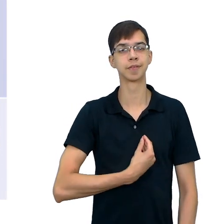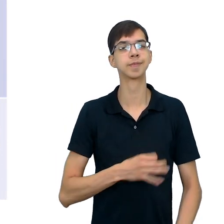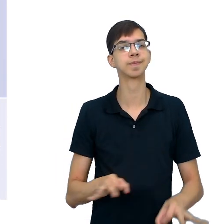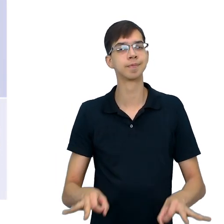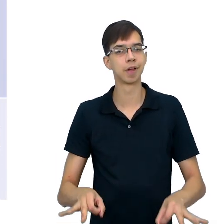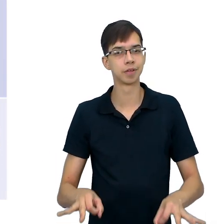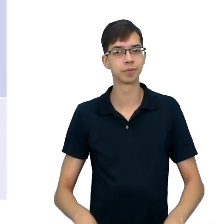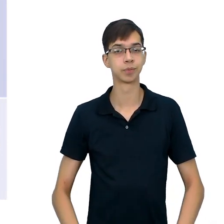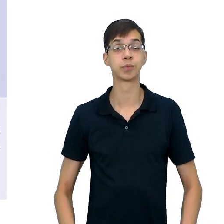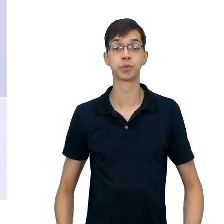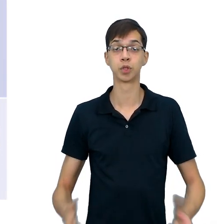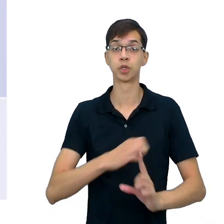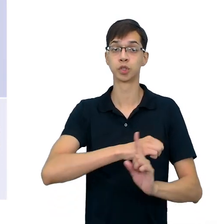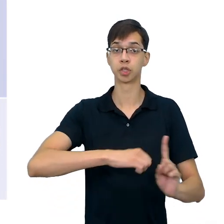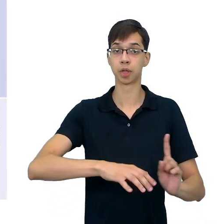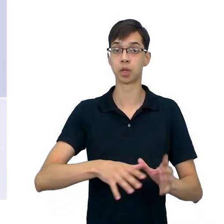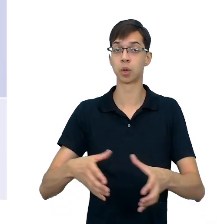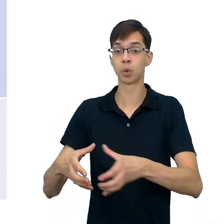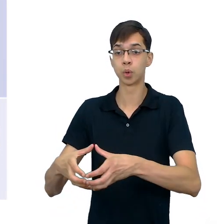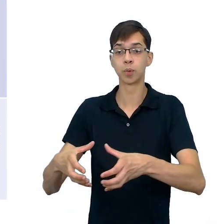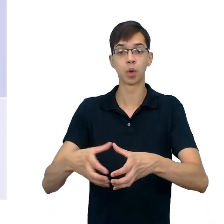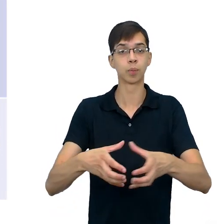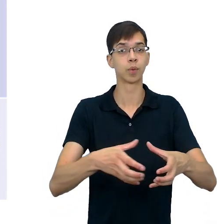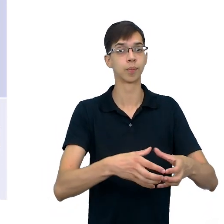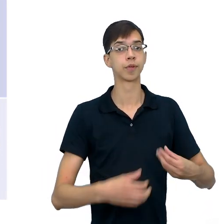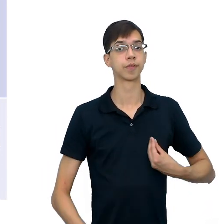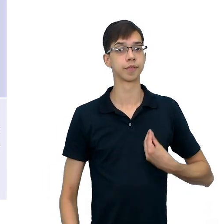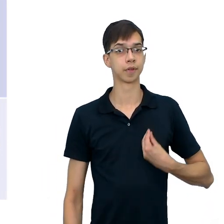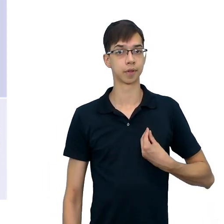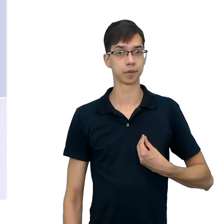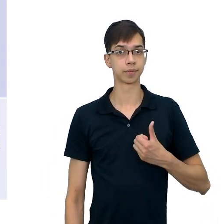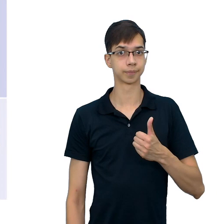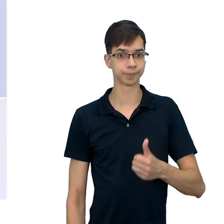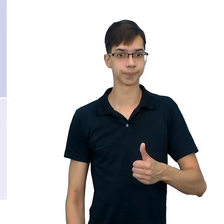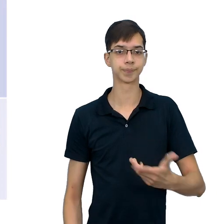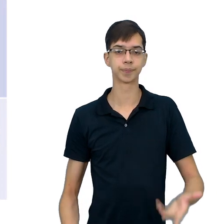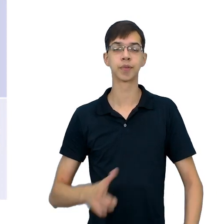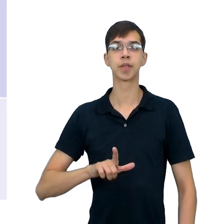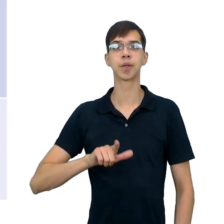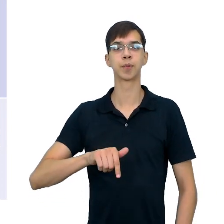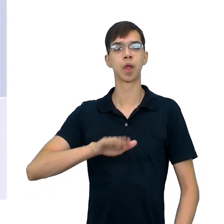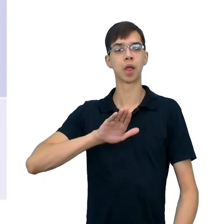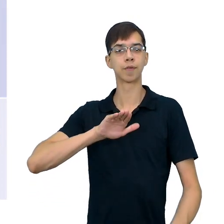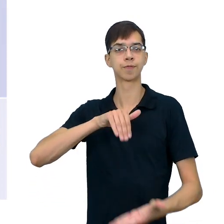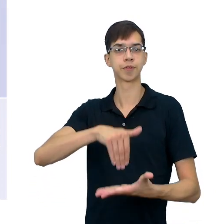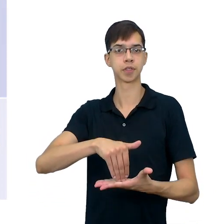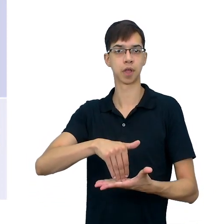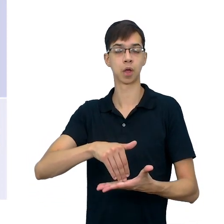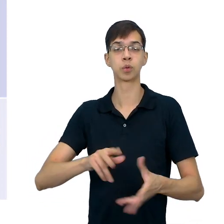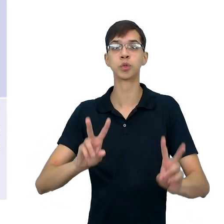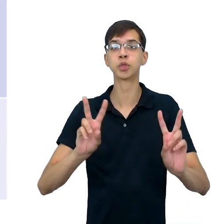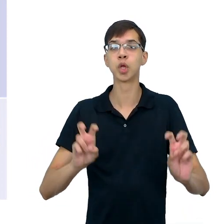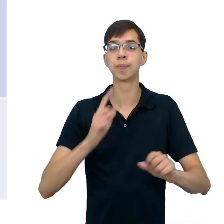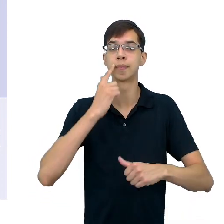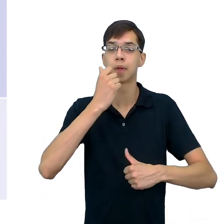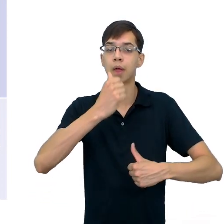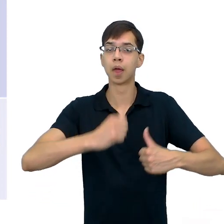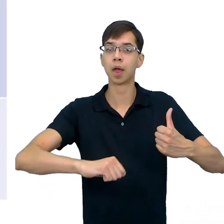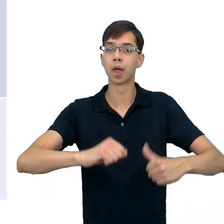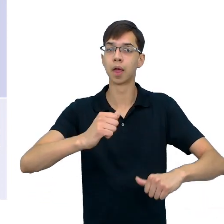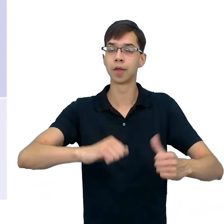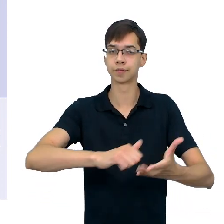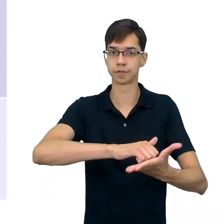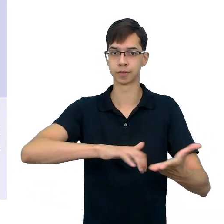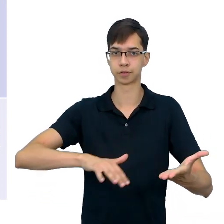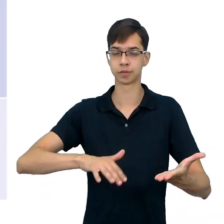diferentes grupos, né? E por fim, aí a avaliação das atividades, né? Como nós sabemos, nós somos avaliados a